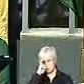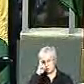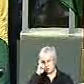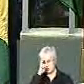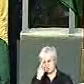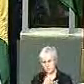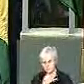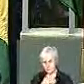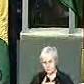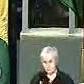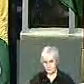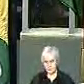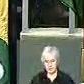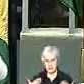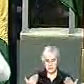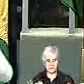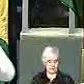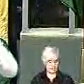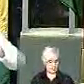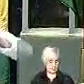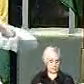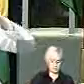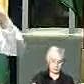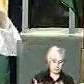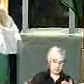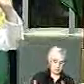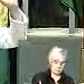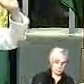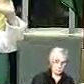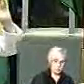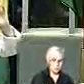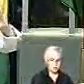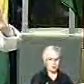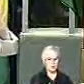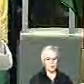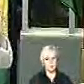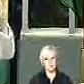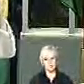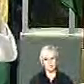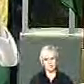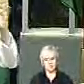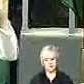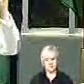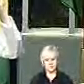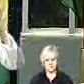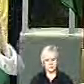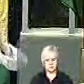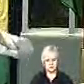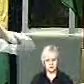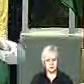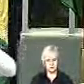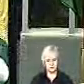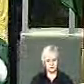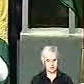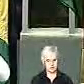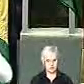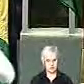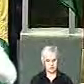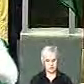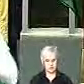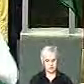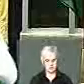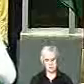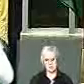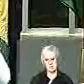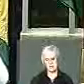senhores e senhoras, que este novo período seja, não principalmente, ainda que para o governo seja, com as políticas